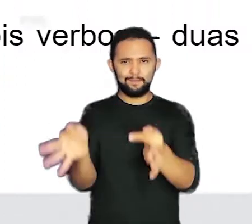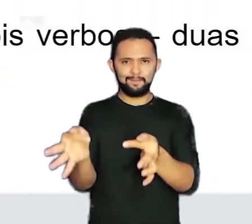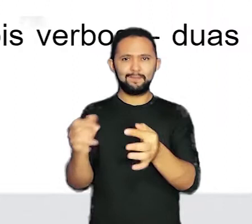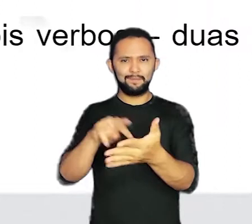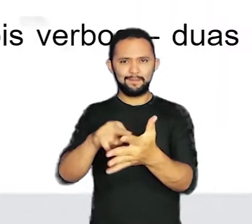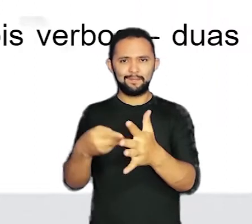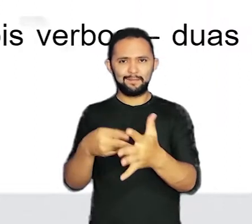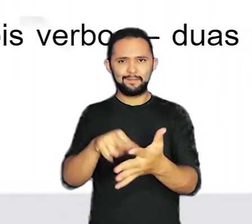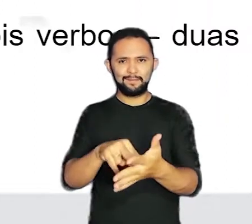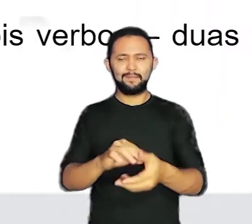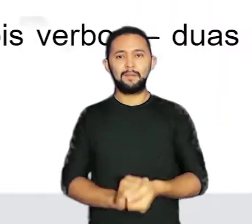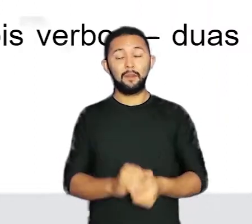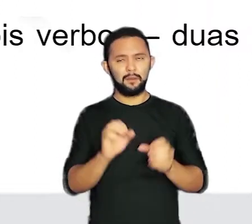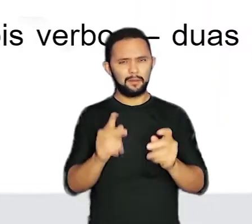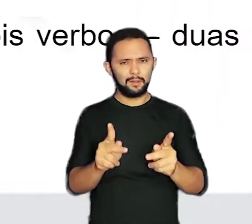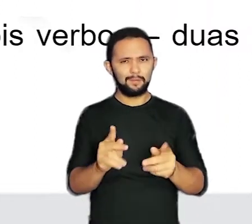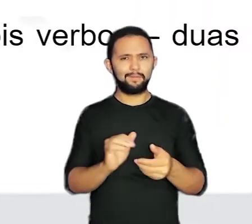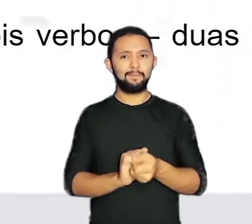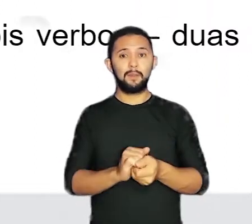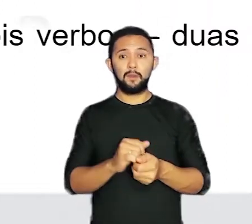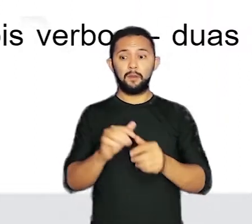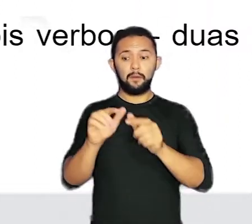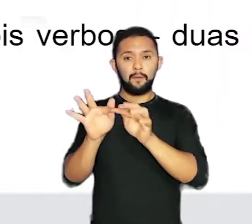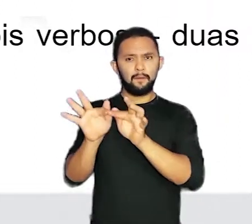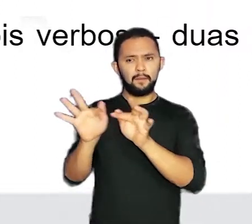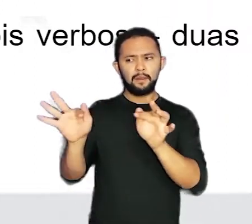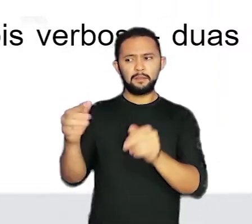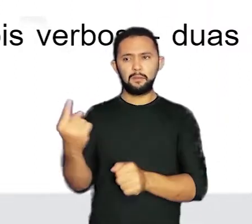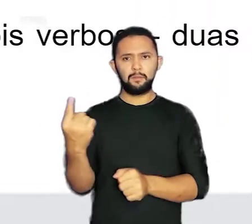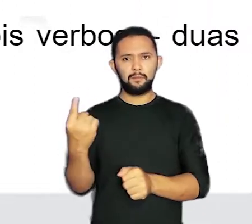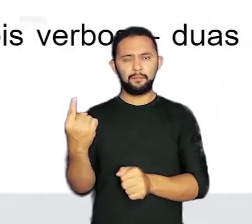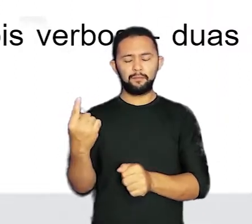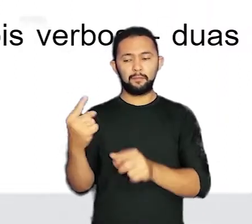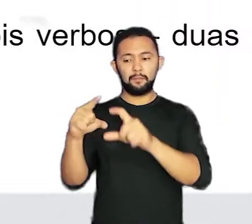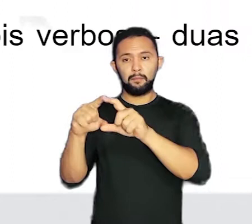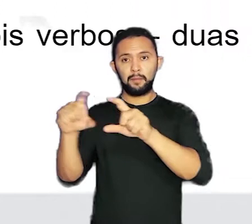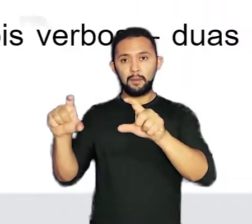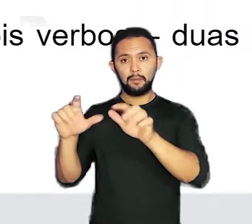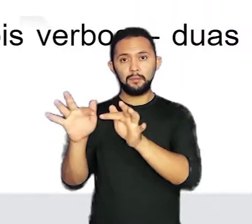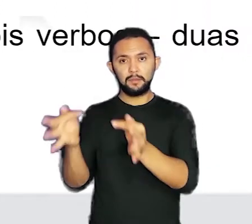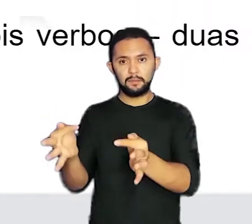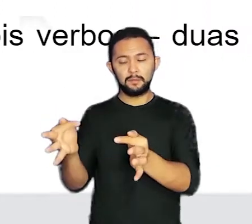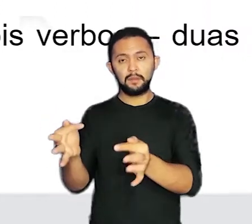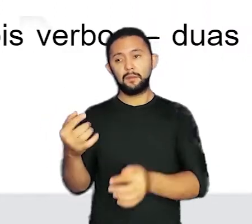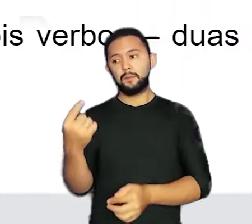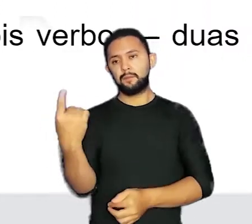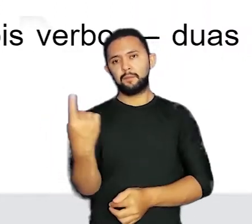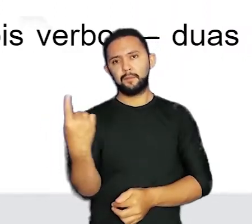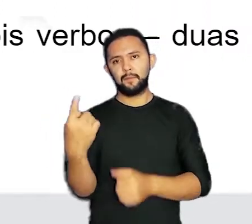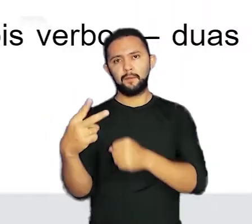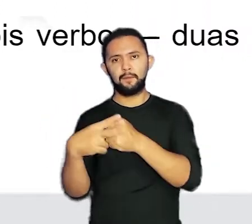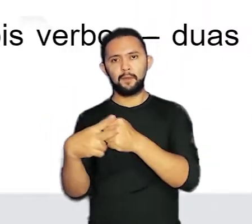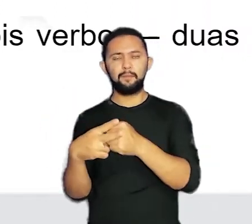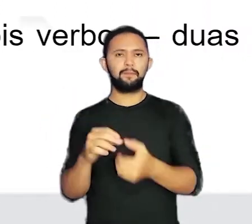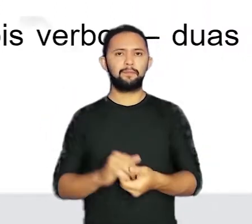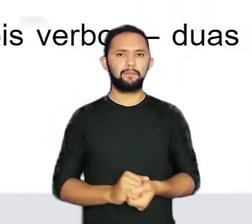simples. Beleza? Tranquilo, né? Então, uma oração, período simples. Então, se só tem uma oração, também só vai aparecer